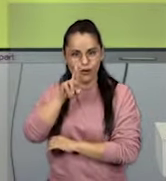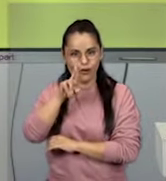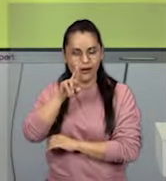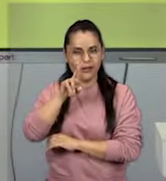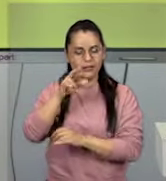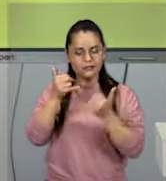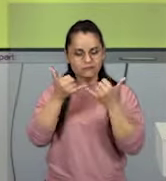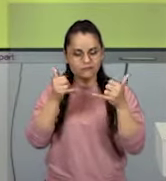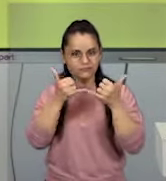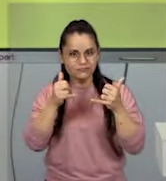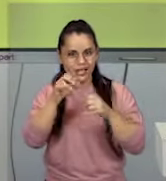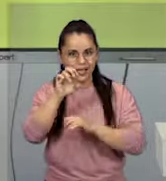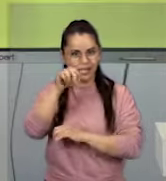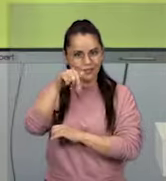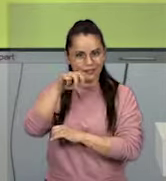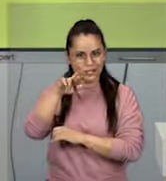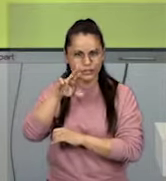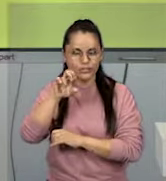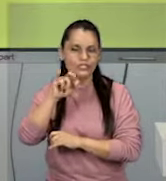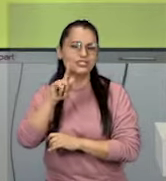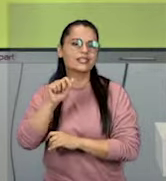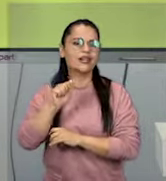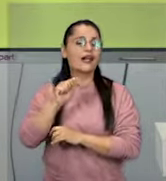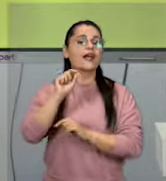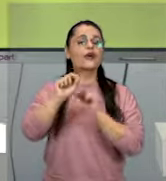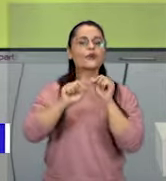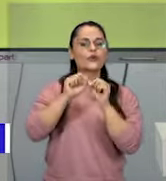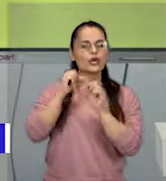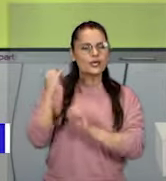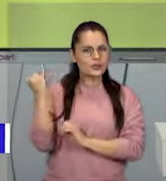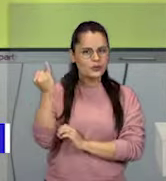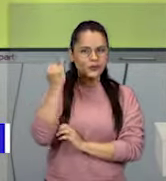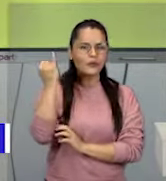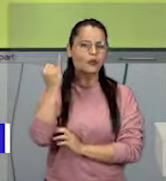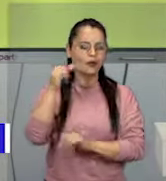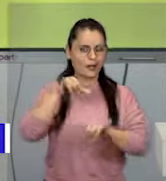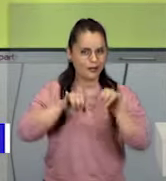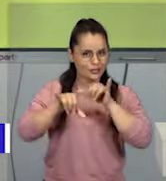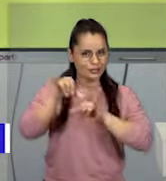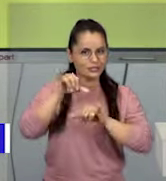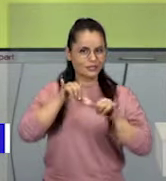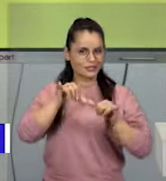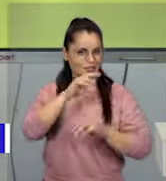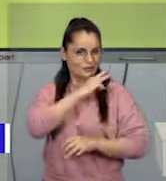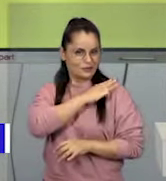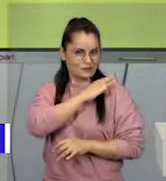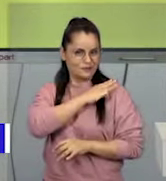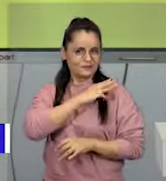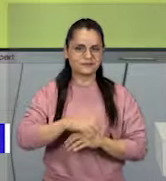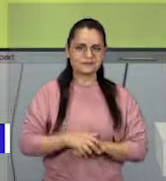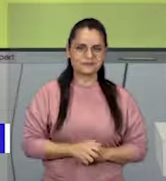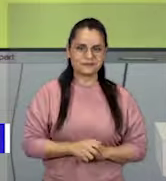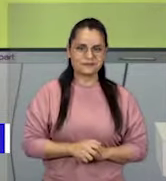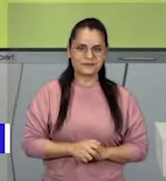parte muito importante da química né uma química aí do ensino médio e